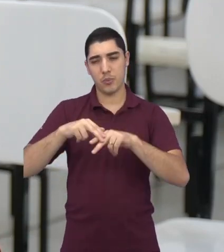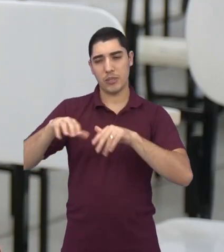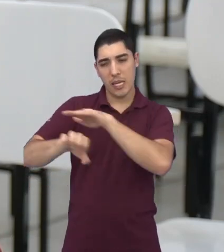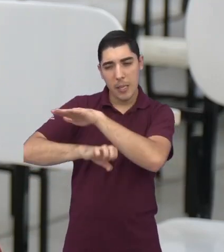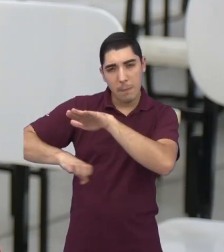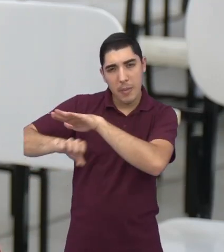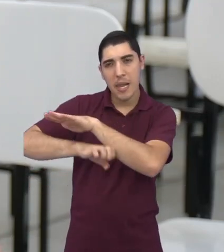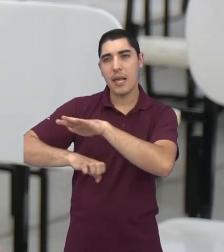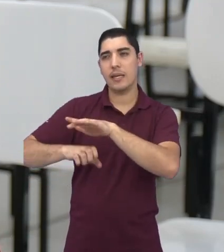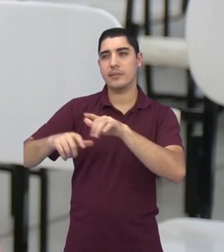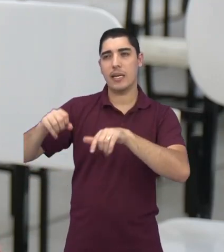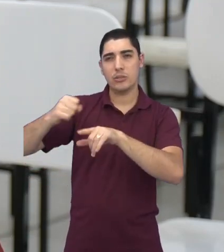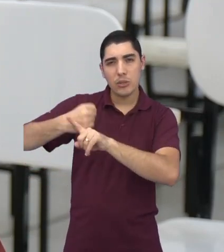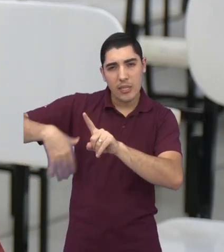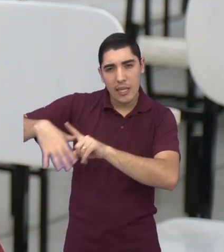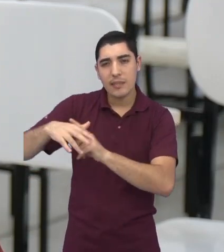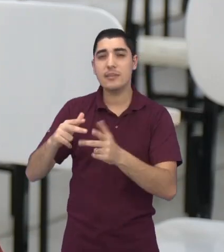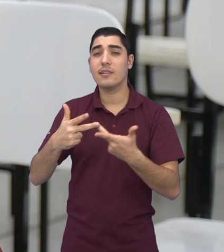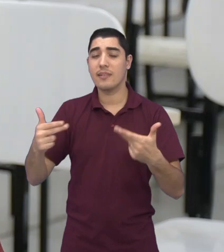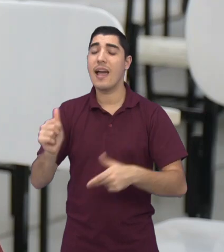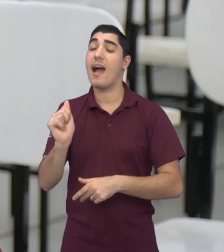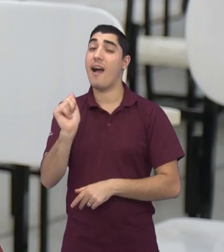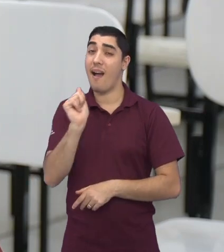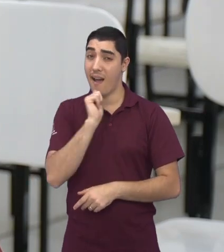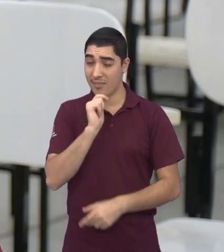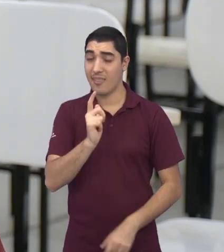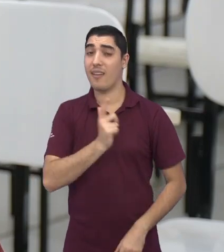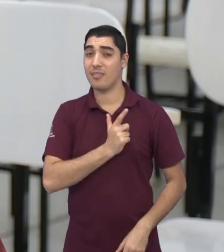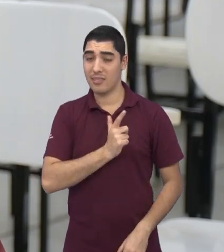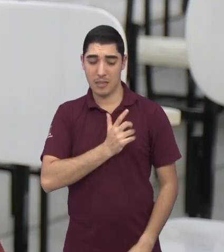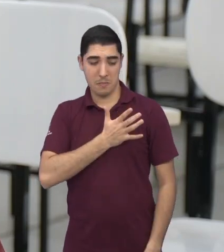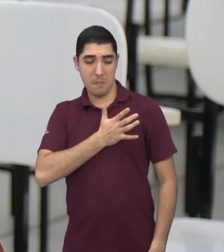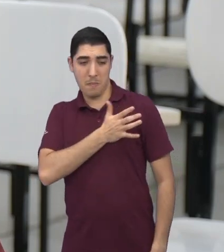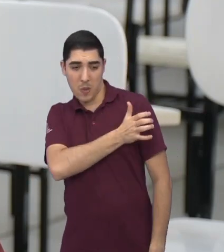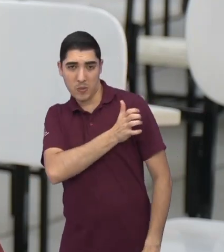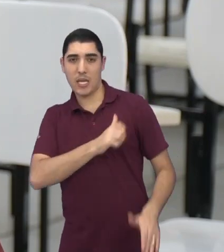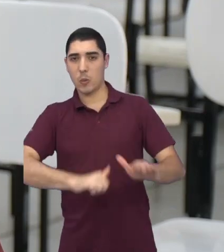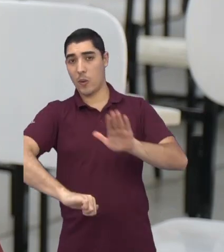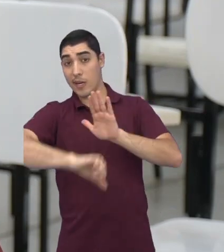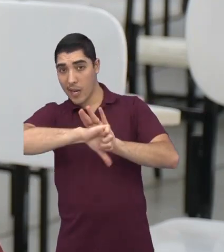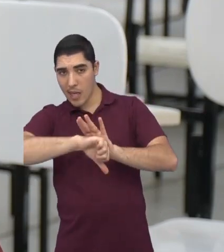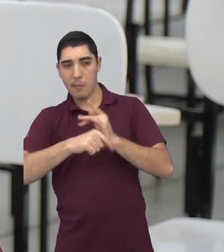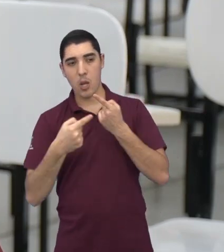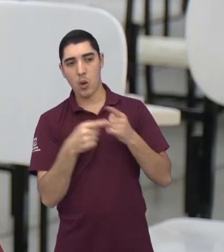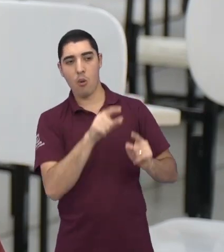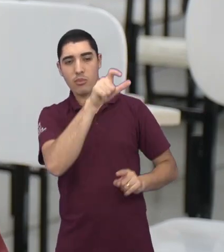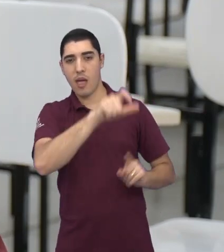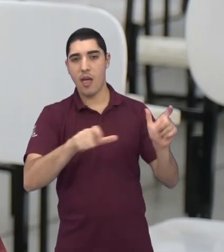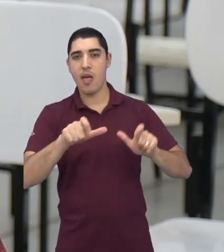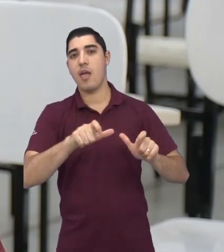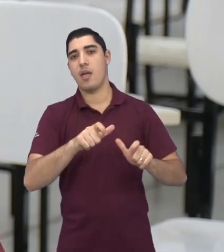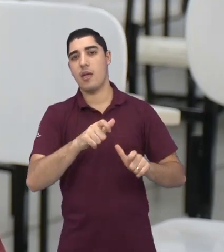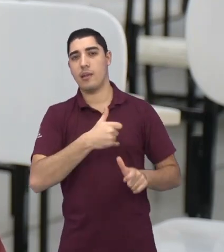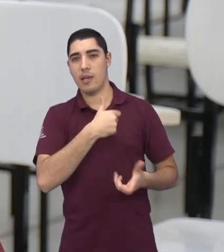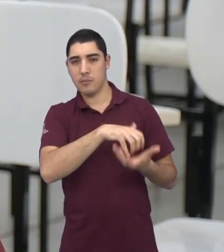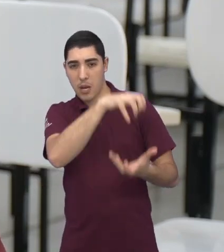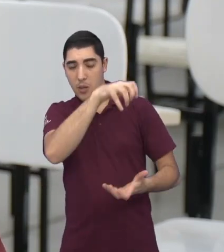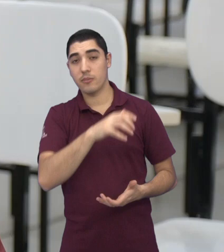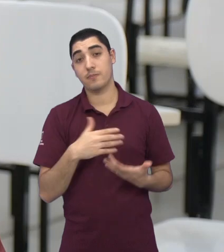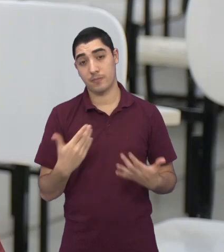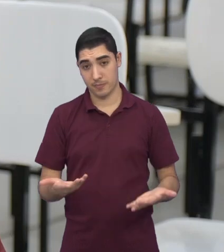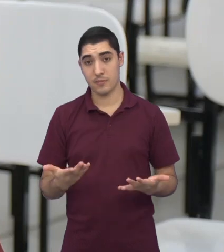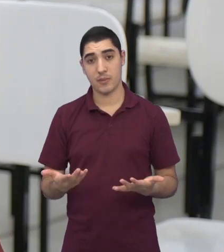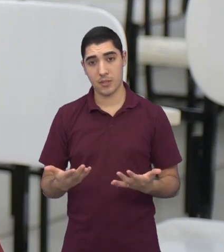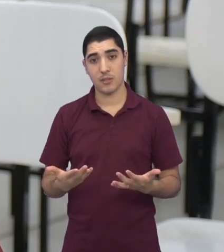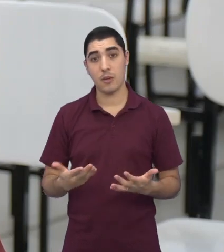empresas, ainda existe uma discriminação que desvaloriza idosos. Contudo,